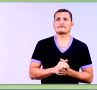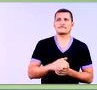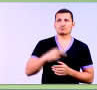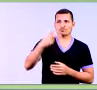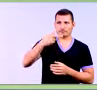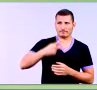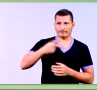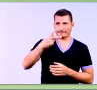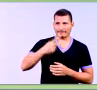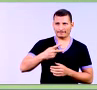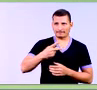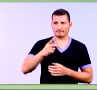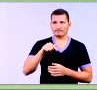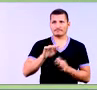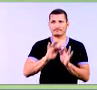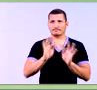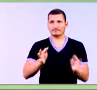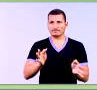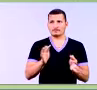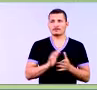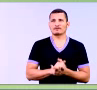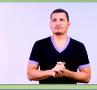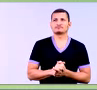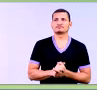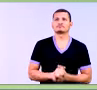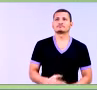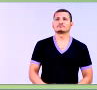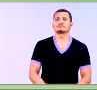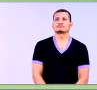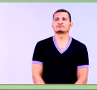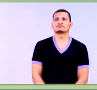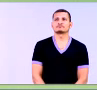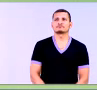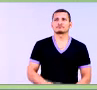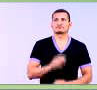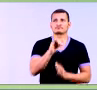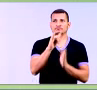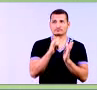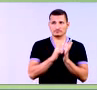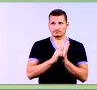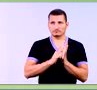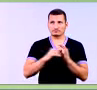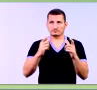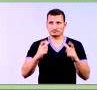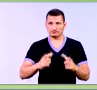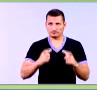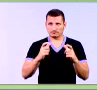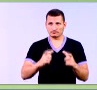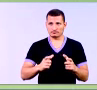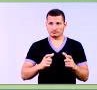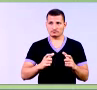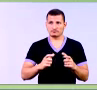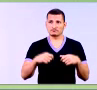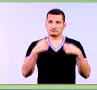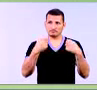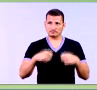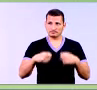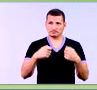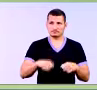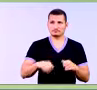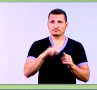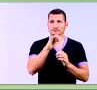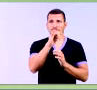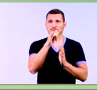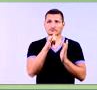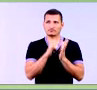duas são muito simplificadas. A instalação local exige que o download seja feito do